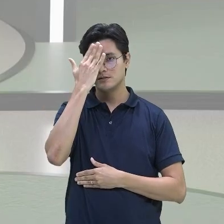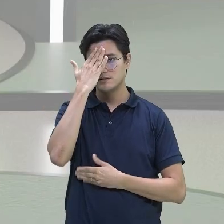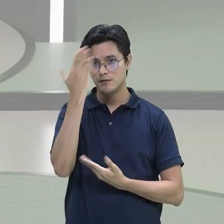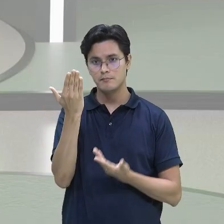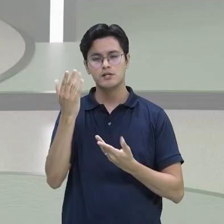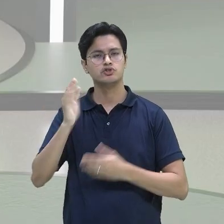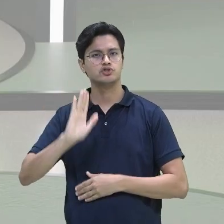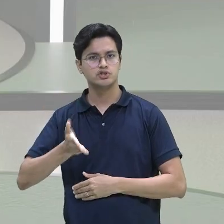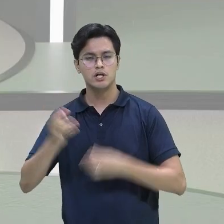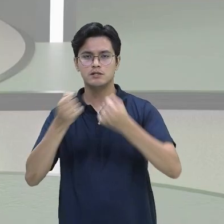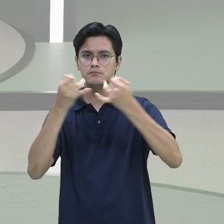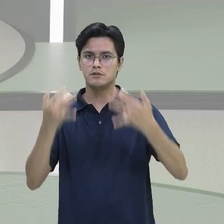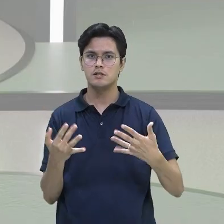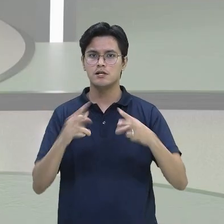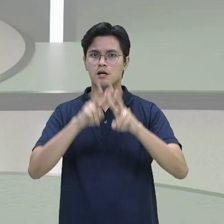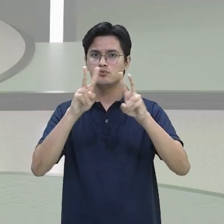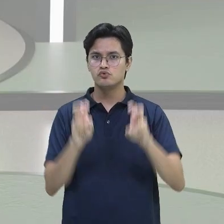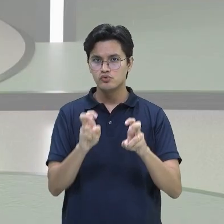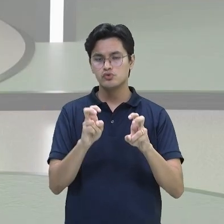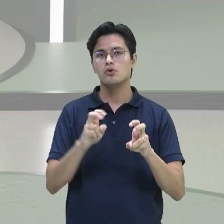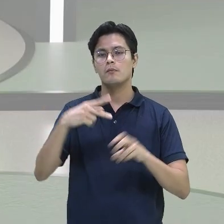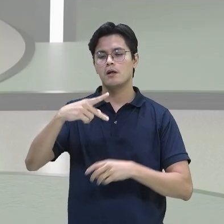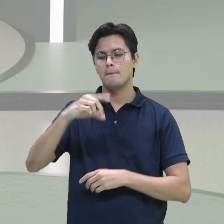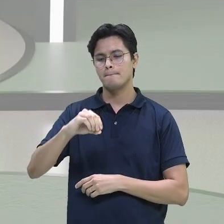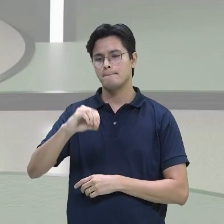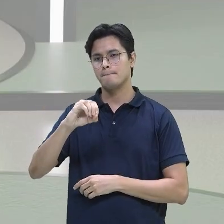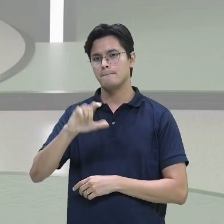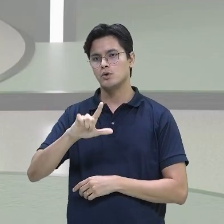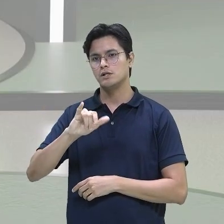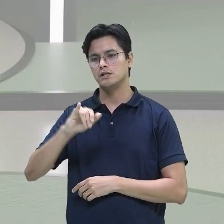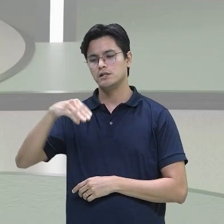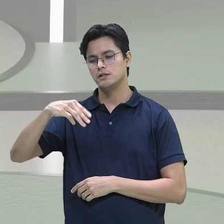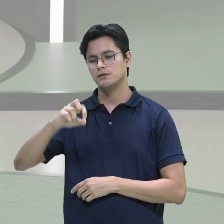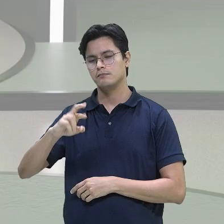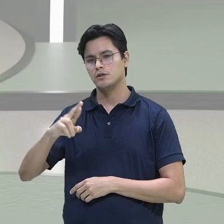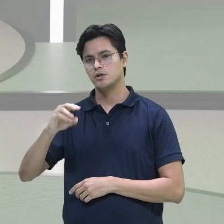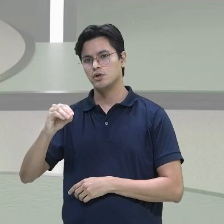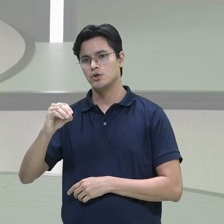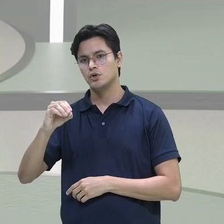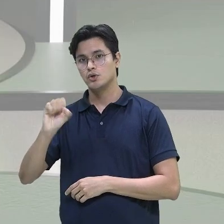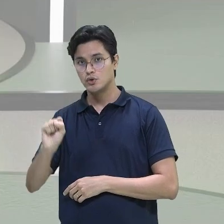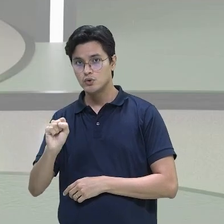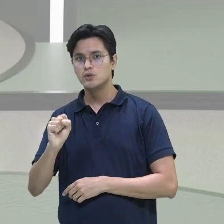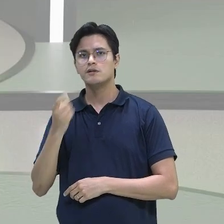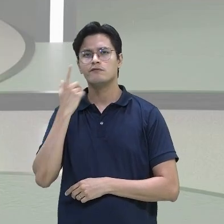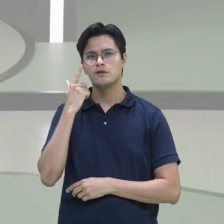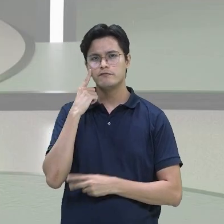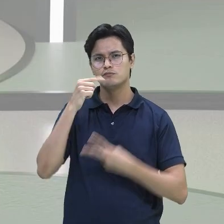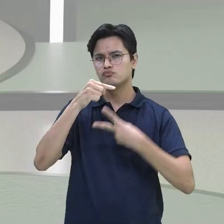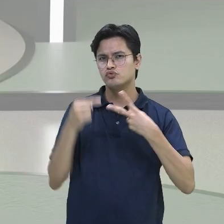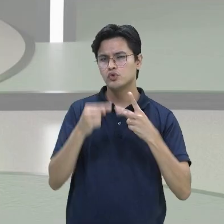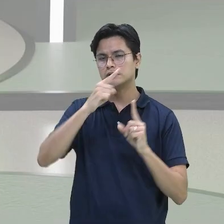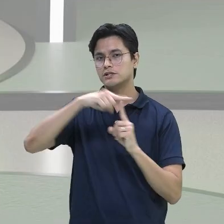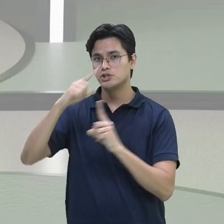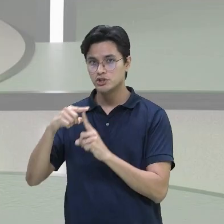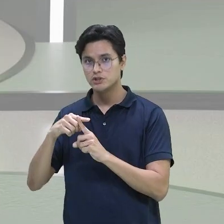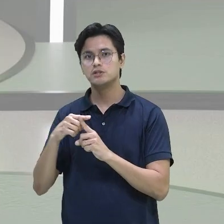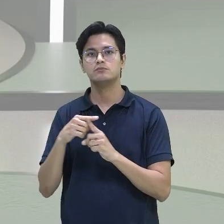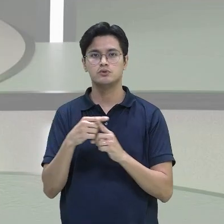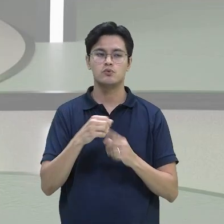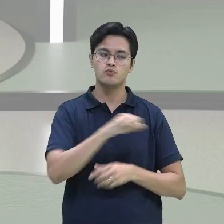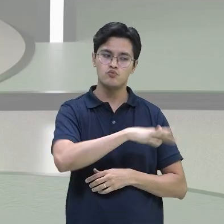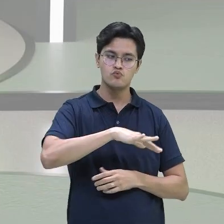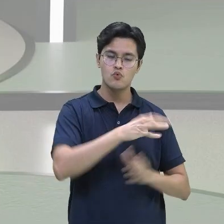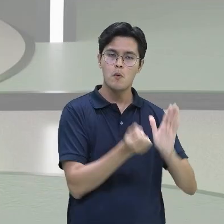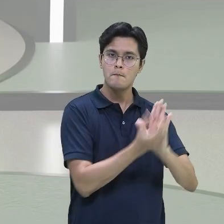polímeros, diferenciamos o que é polímero natural, o que é polímero sintético, tá? E agora nós vamos entender o que